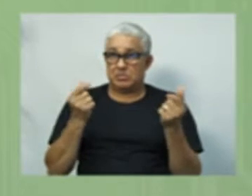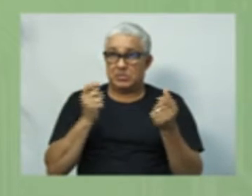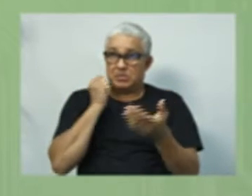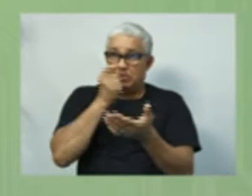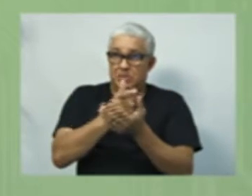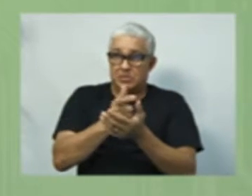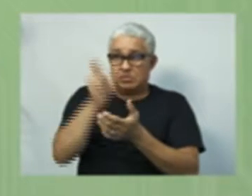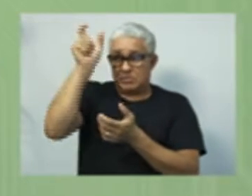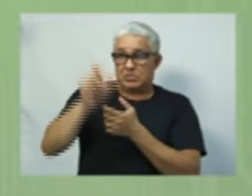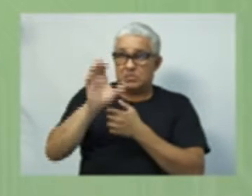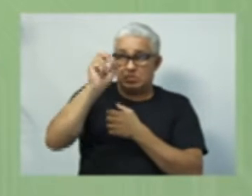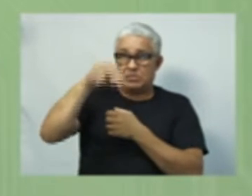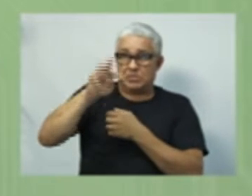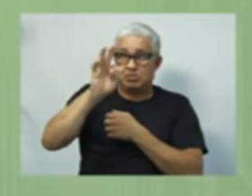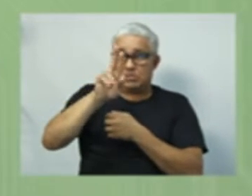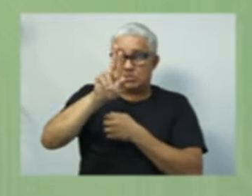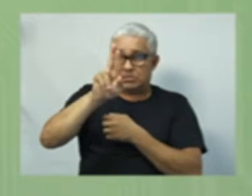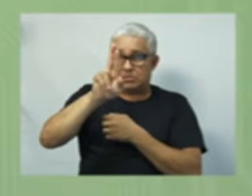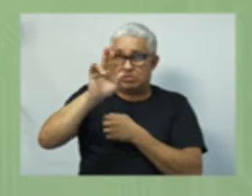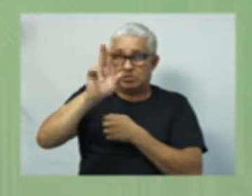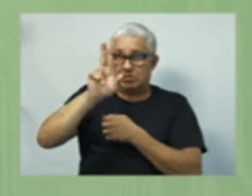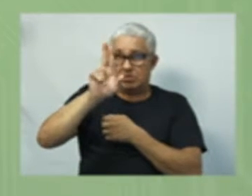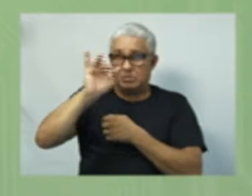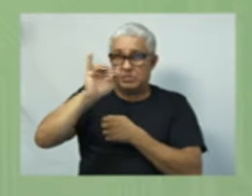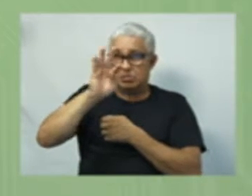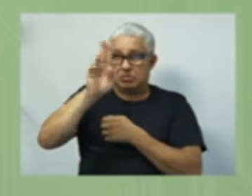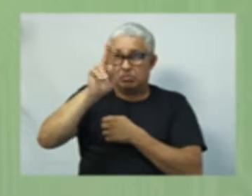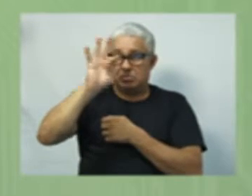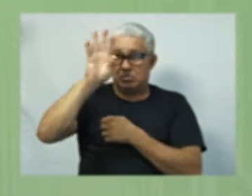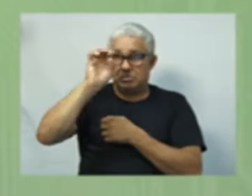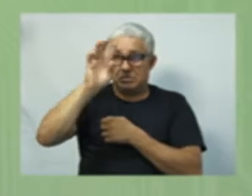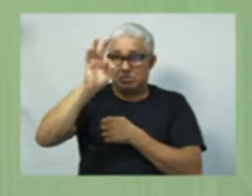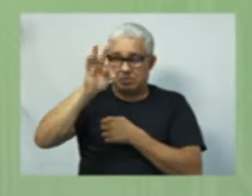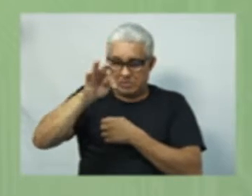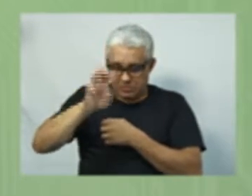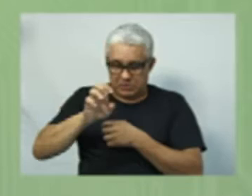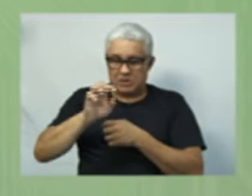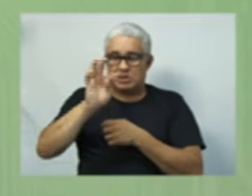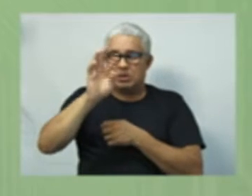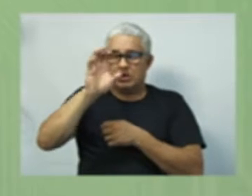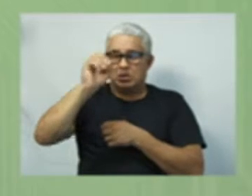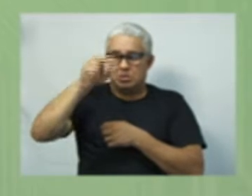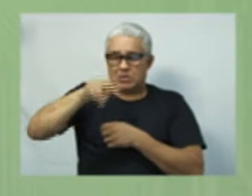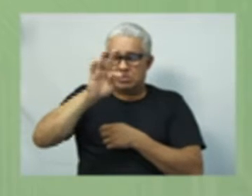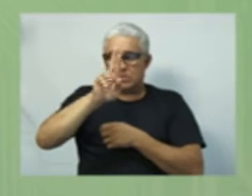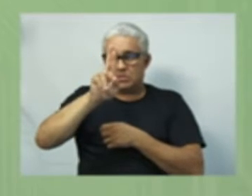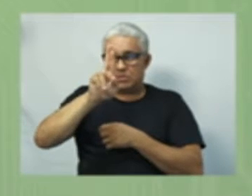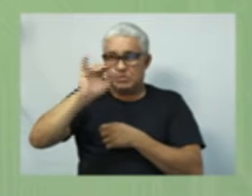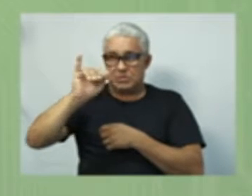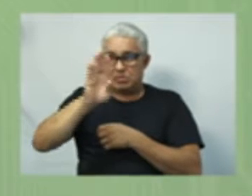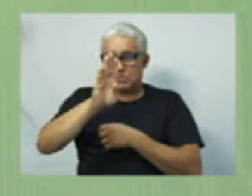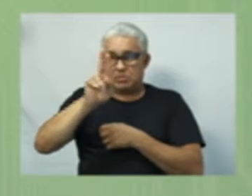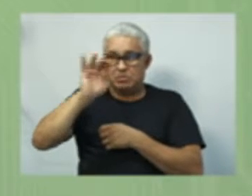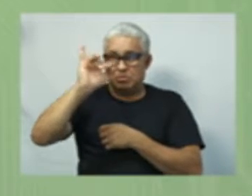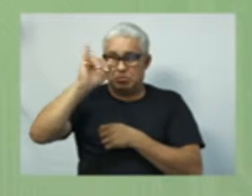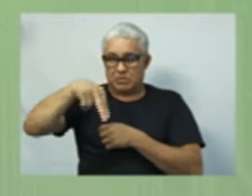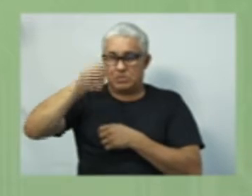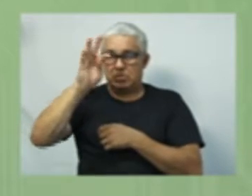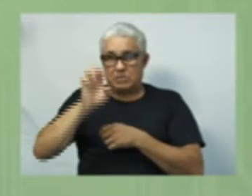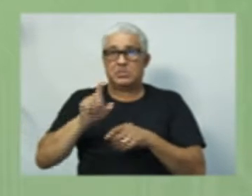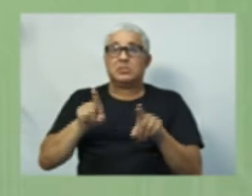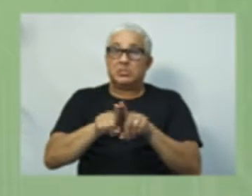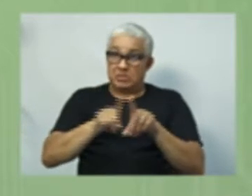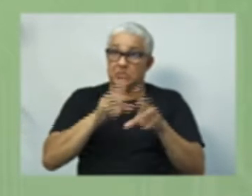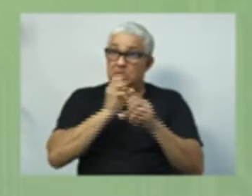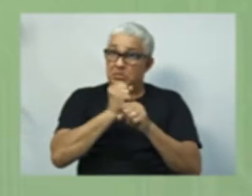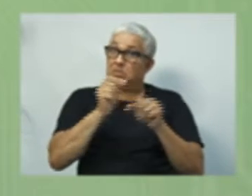pelo contribuinte, a fim de quitar o tributo. Então, a base de cálculo do tributo, ela pode ser muitas vezes